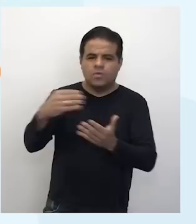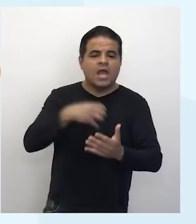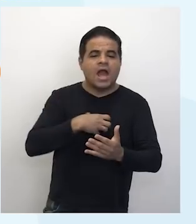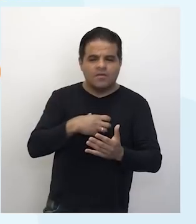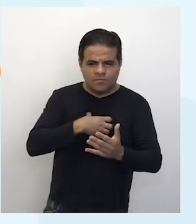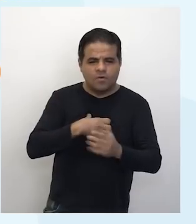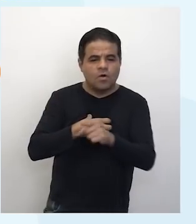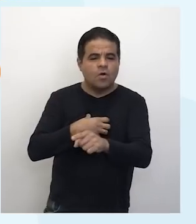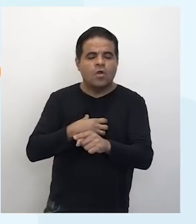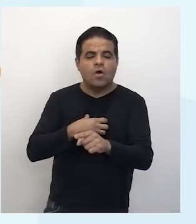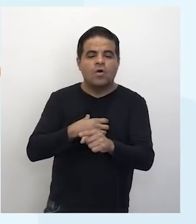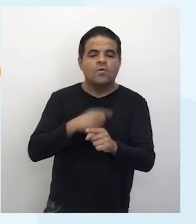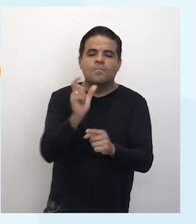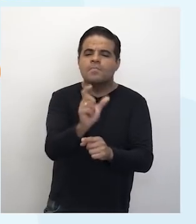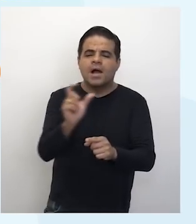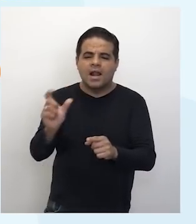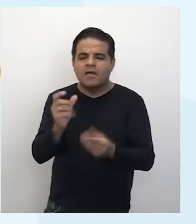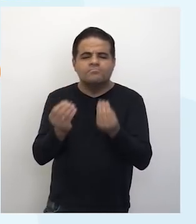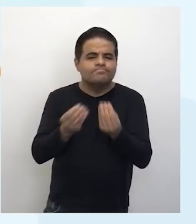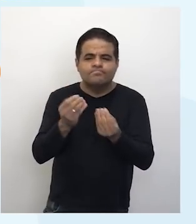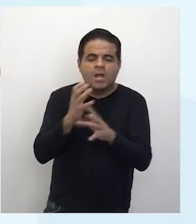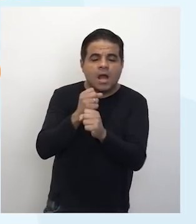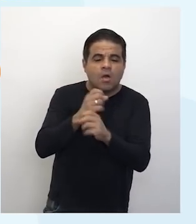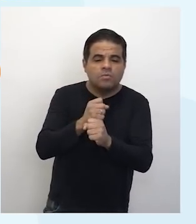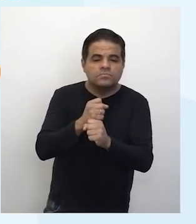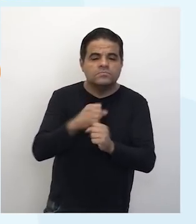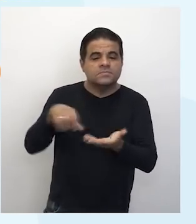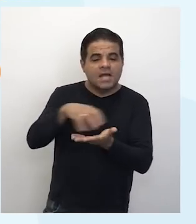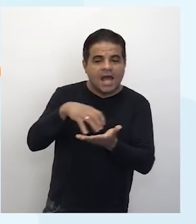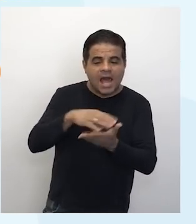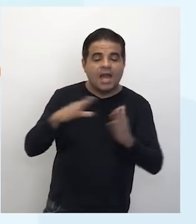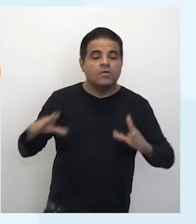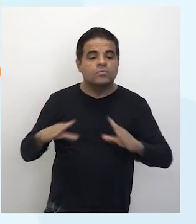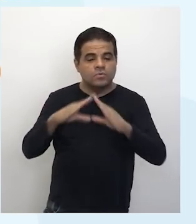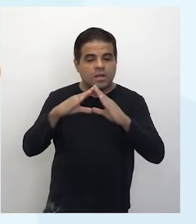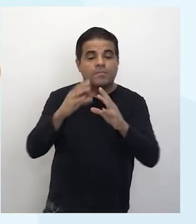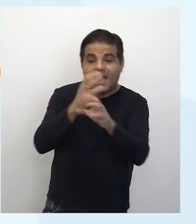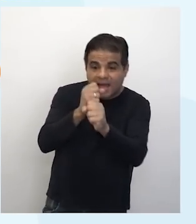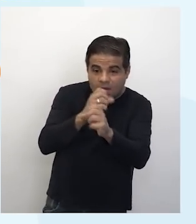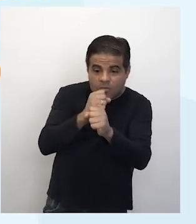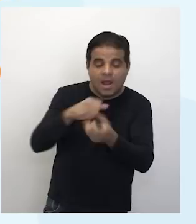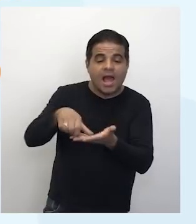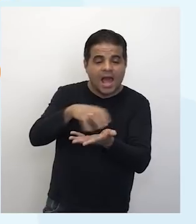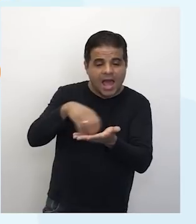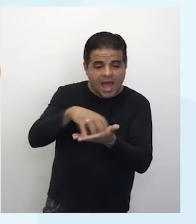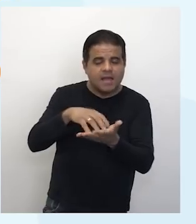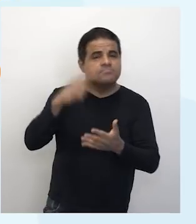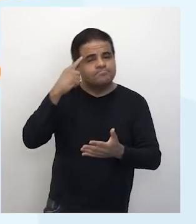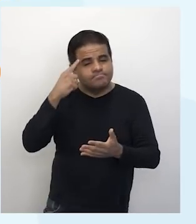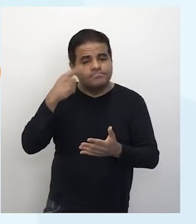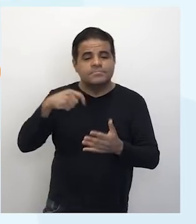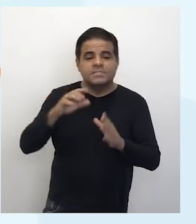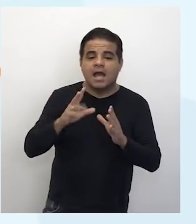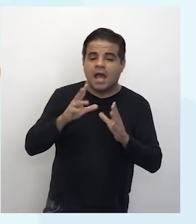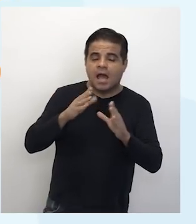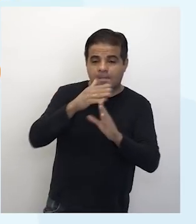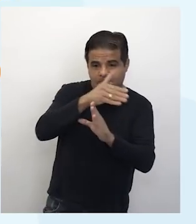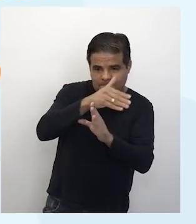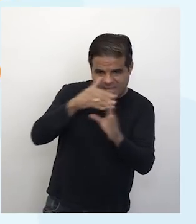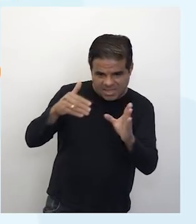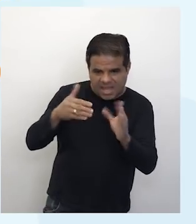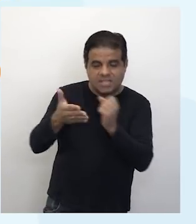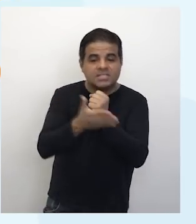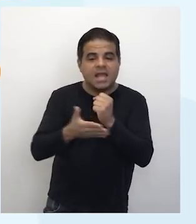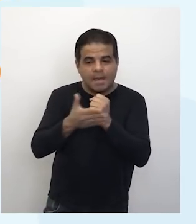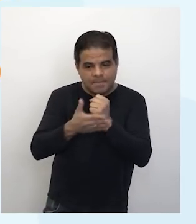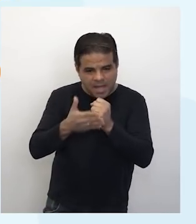aí, né? Eu escrevi com palavras de como a gente calcula a área do triângulo, ó. Para calcular a área do triângulo, a gente pega a metade da